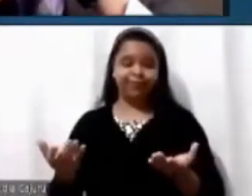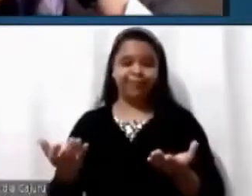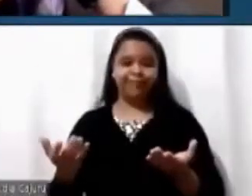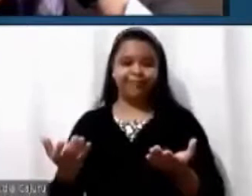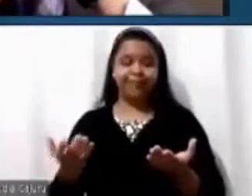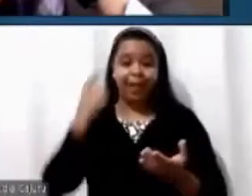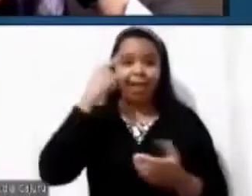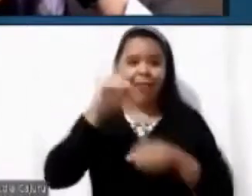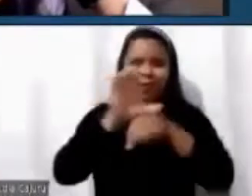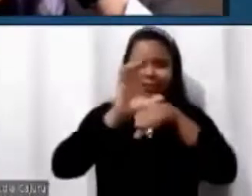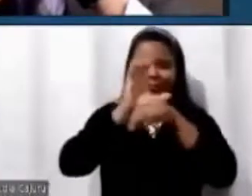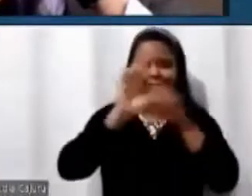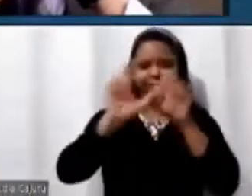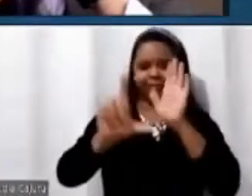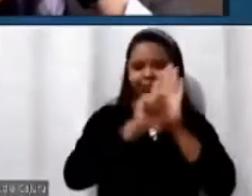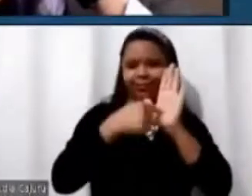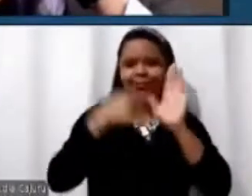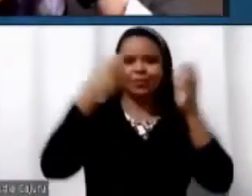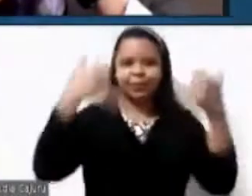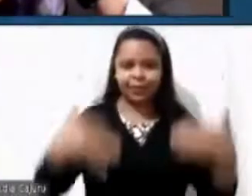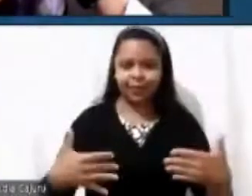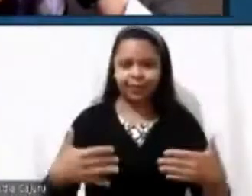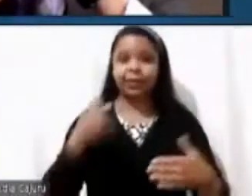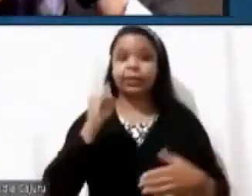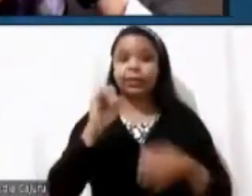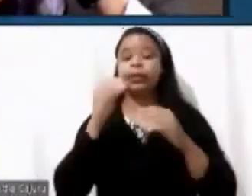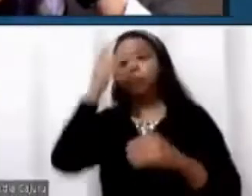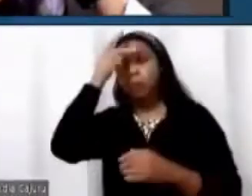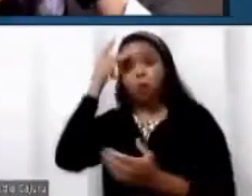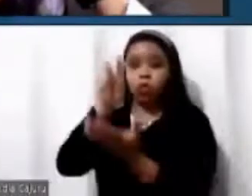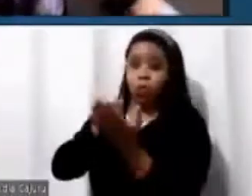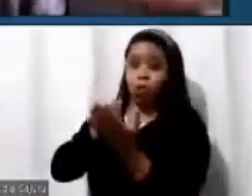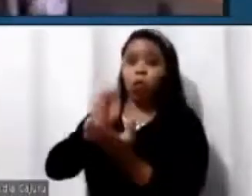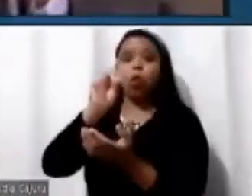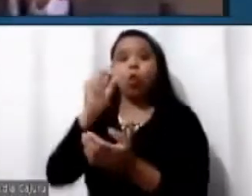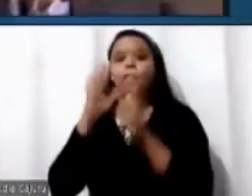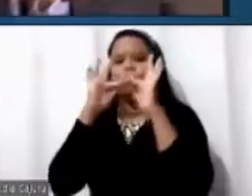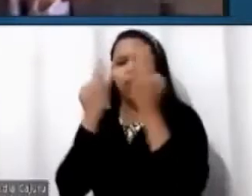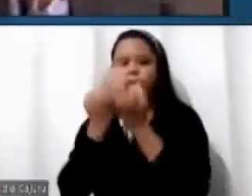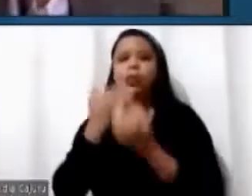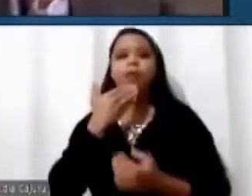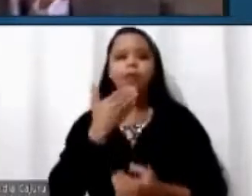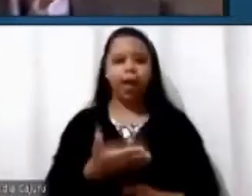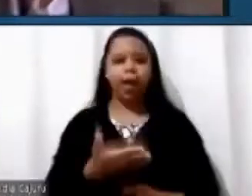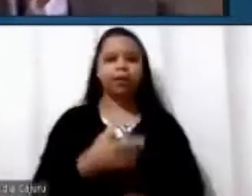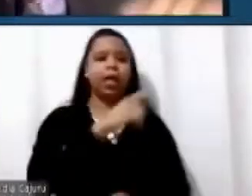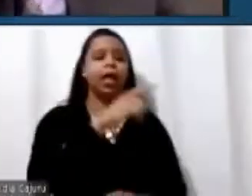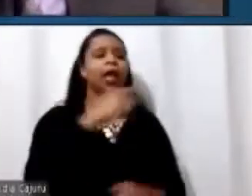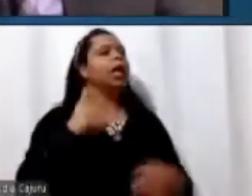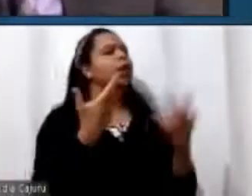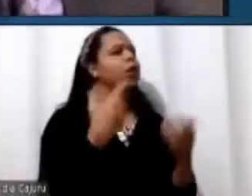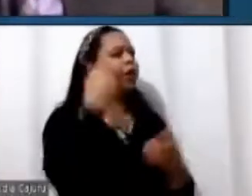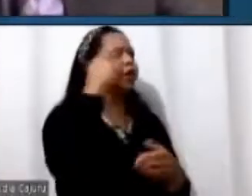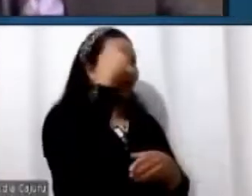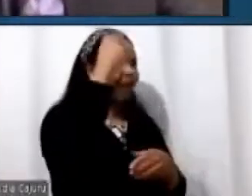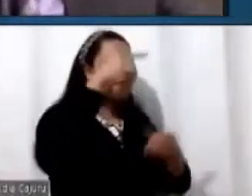prontuário, deixar de fornecer cópia quando solicitada. Lógico, às vezes a pessoa fala, eu quero o prontuário médico. Ninguém